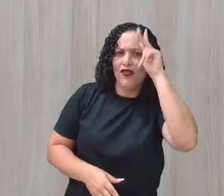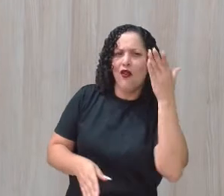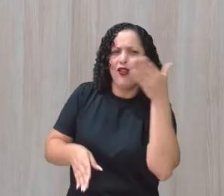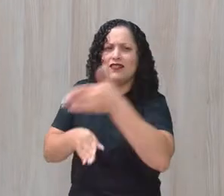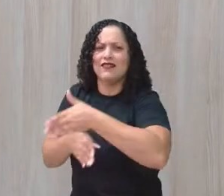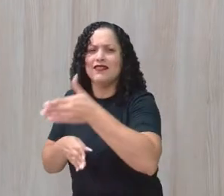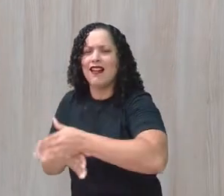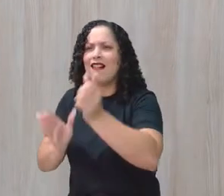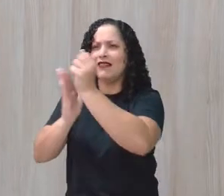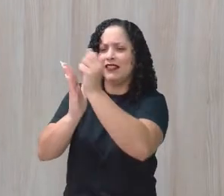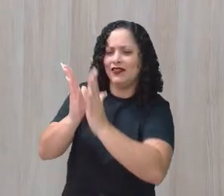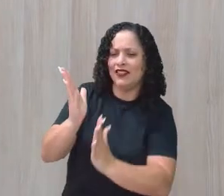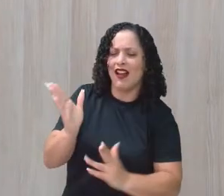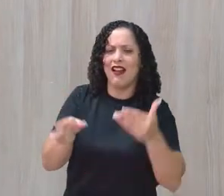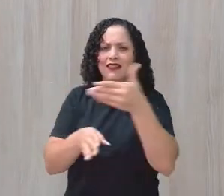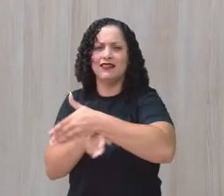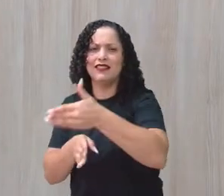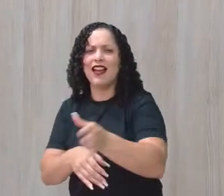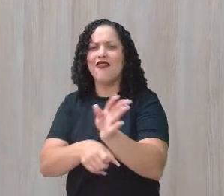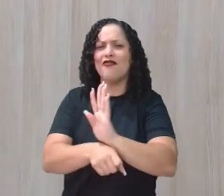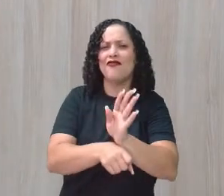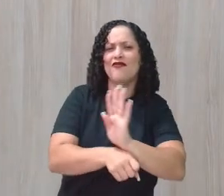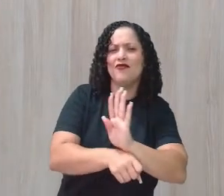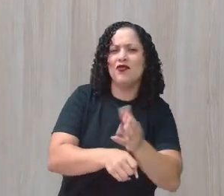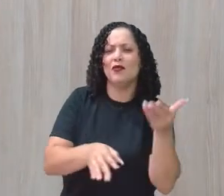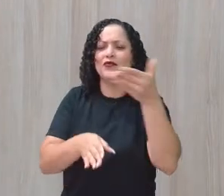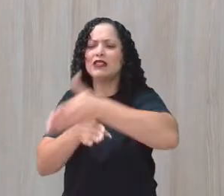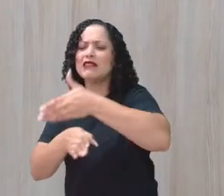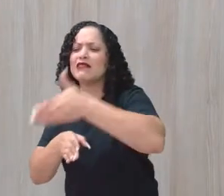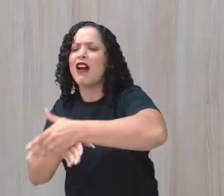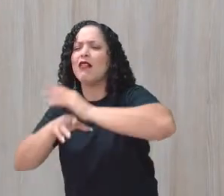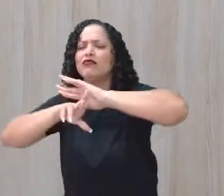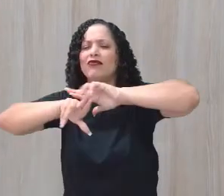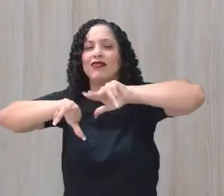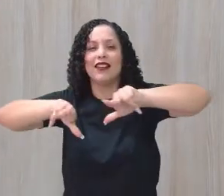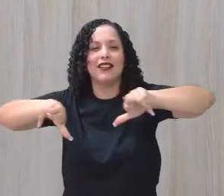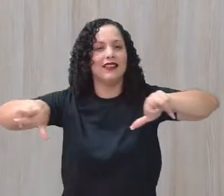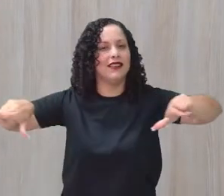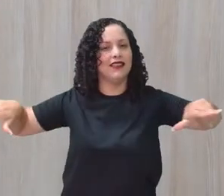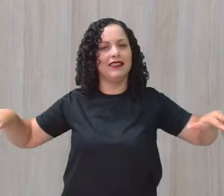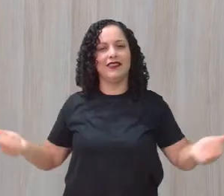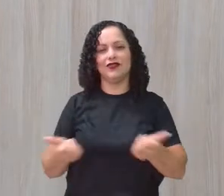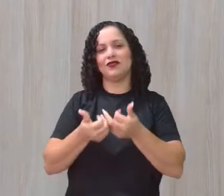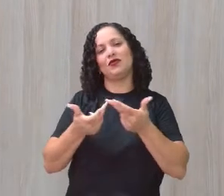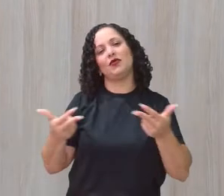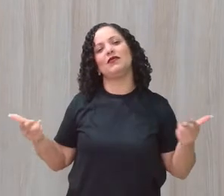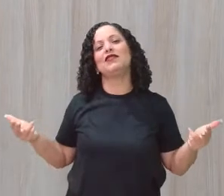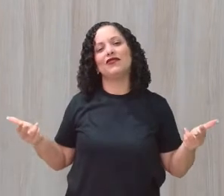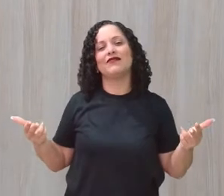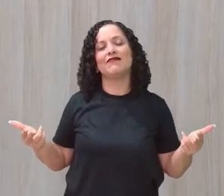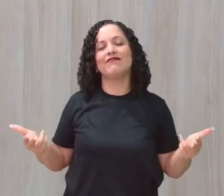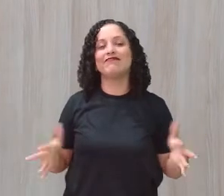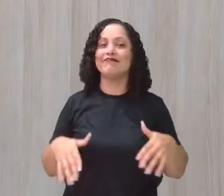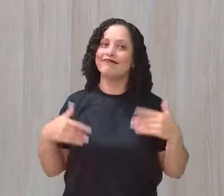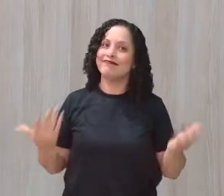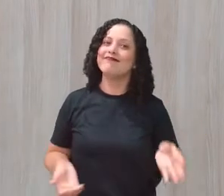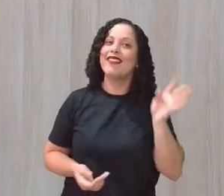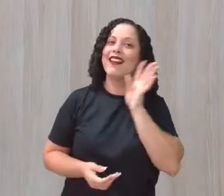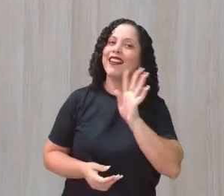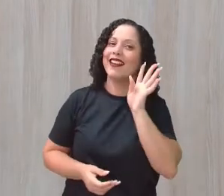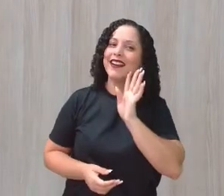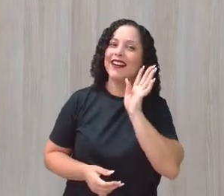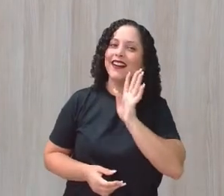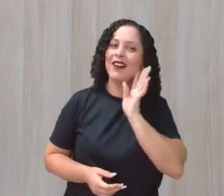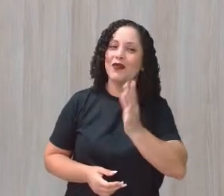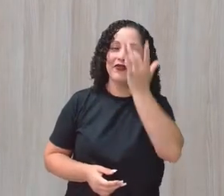contar. Aquele curta-metragem, aquele filme curta-metragem que ela quer passar na aula dela. Então, pessoal, não é legal?